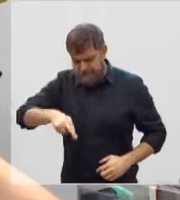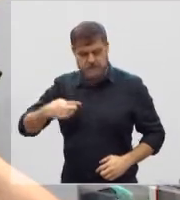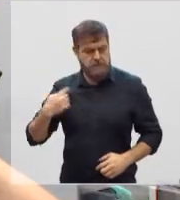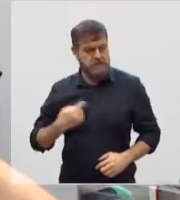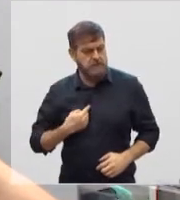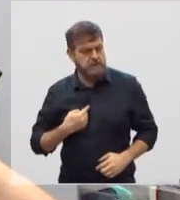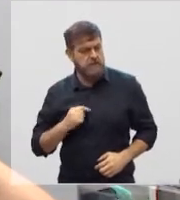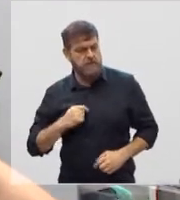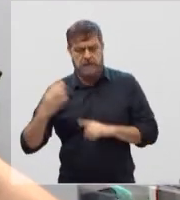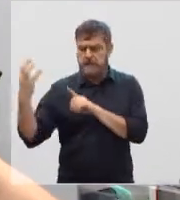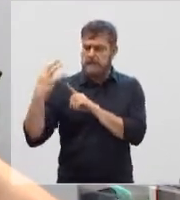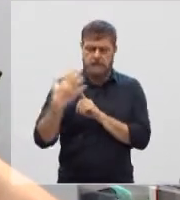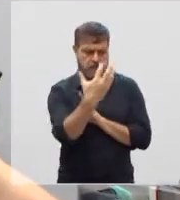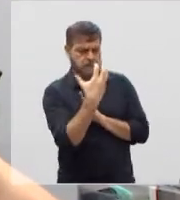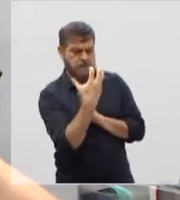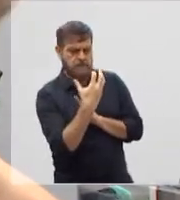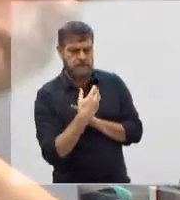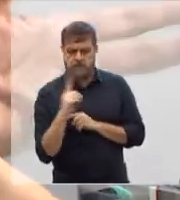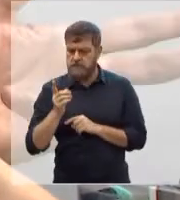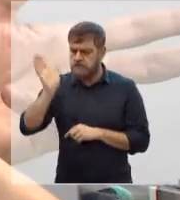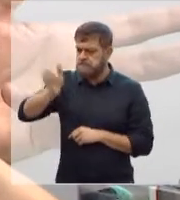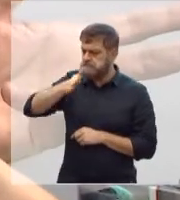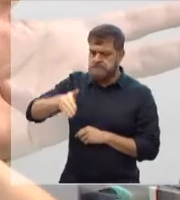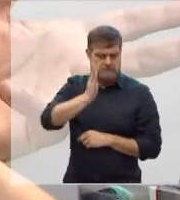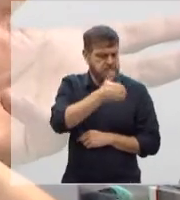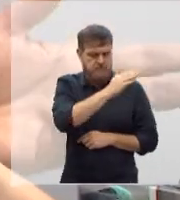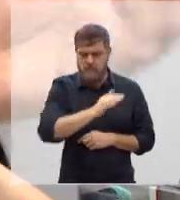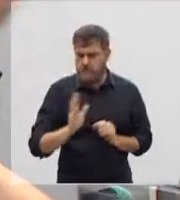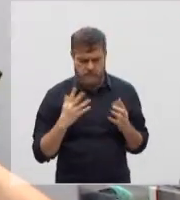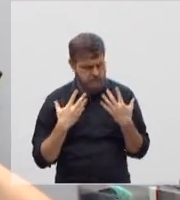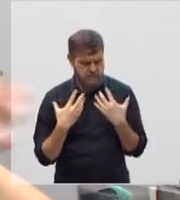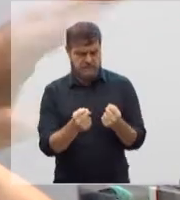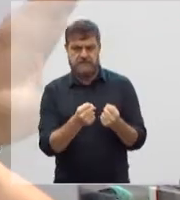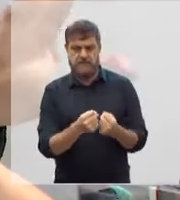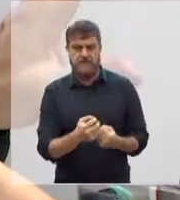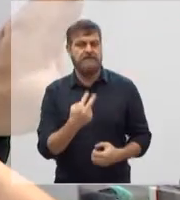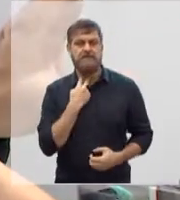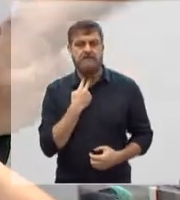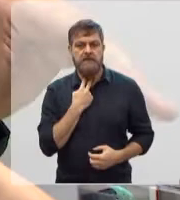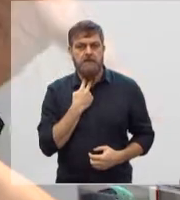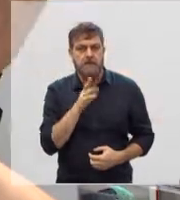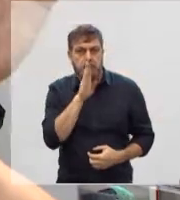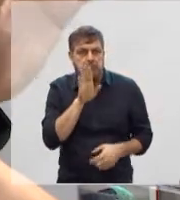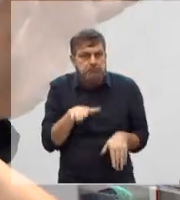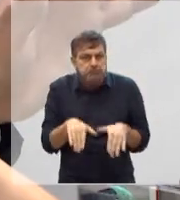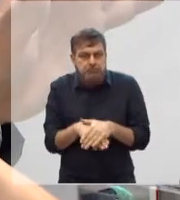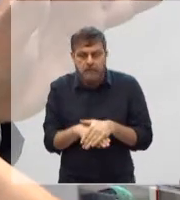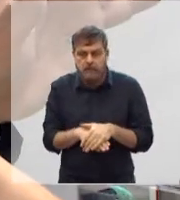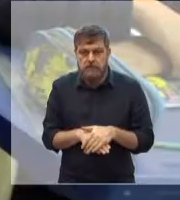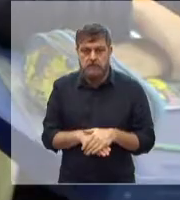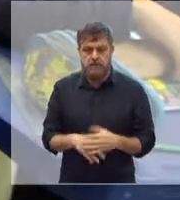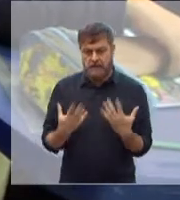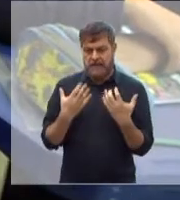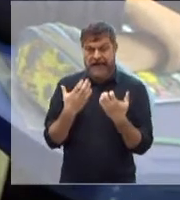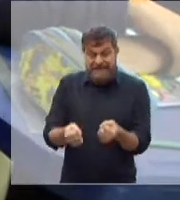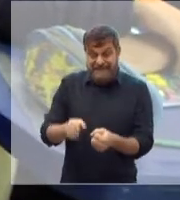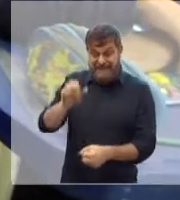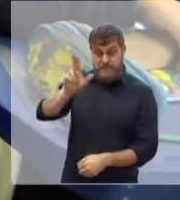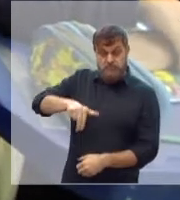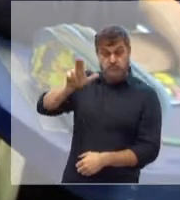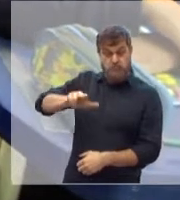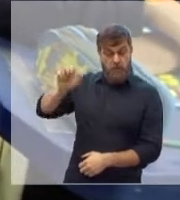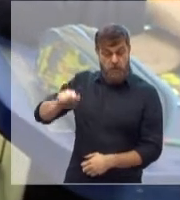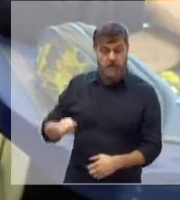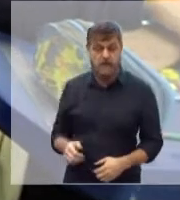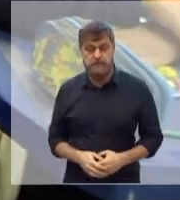conhecimento das forças que manipulam, eu não serei tão manipulável assim. Então essa é a nossa